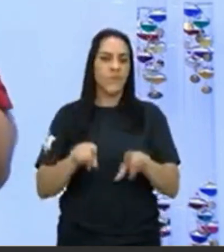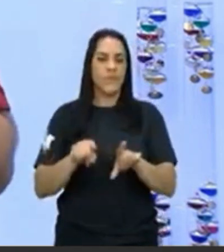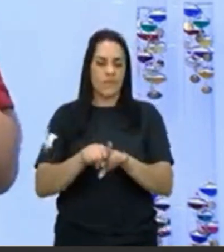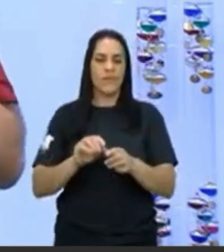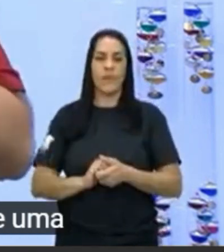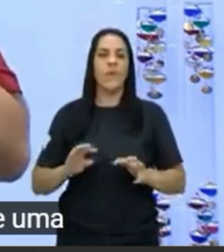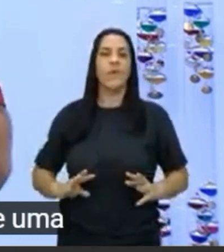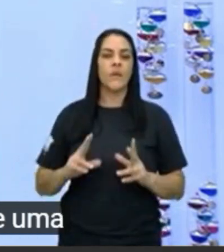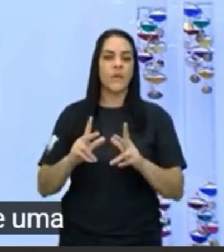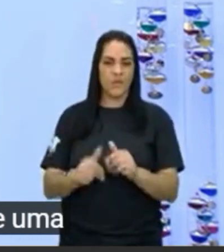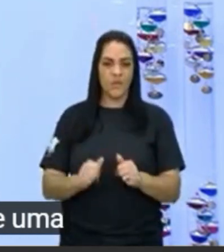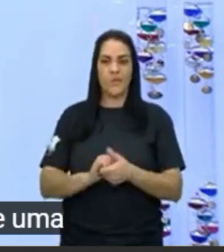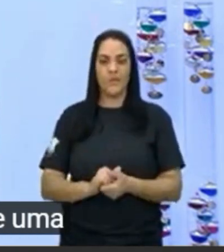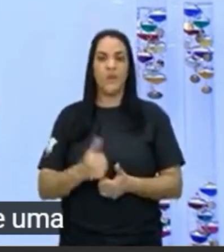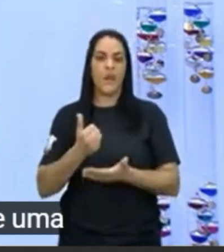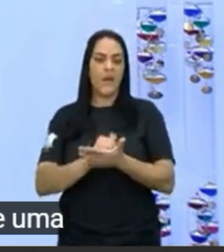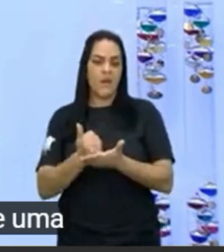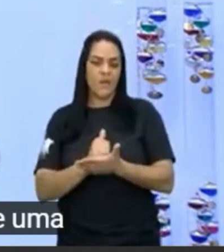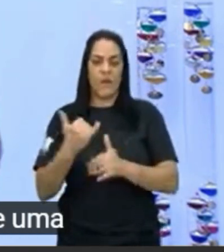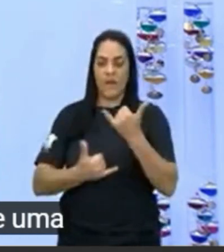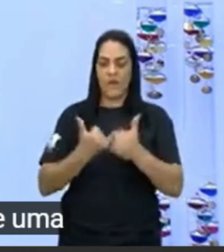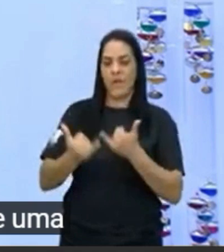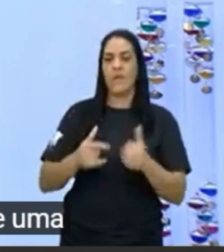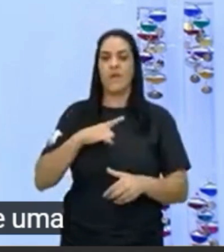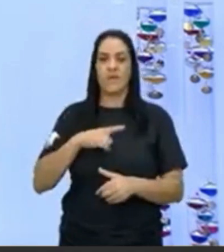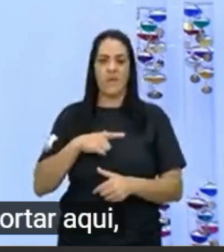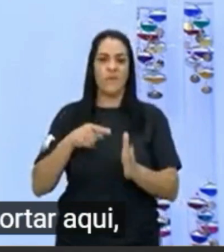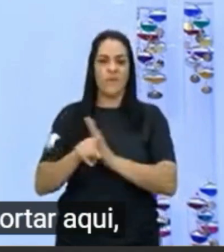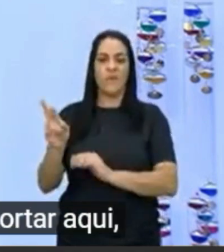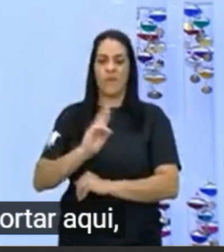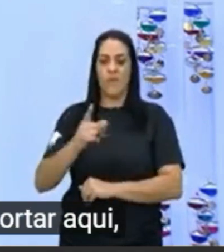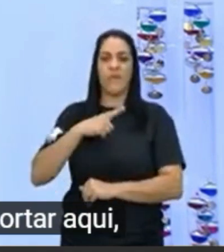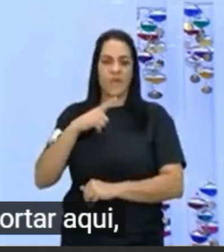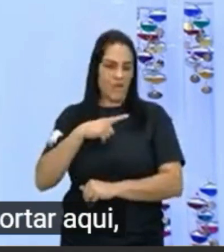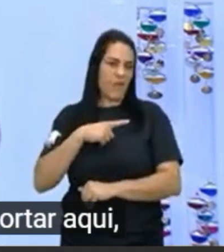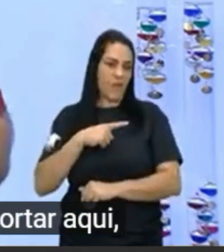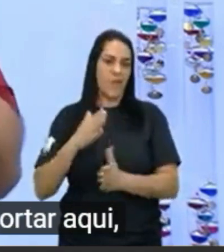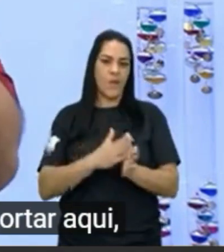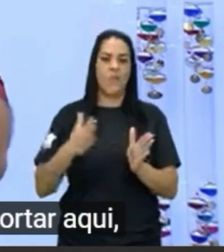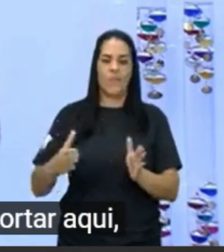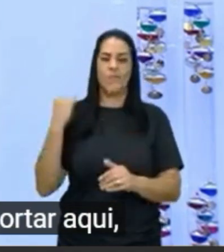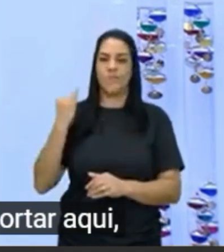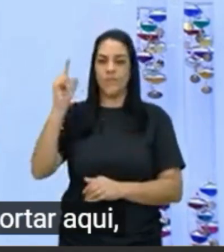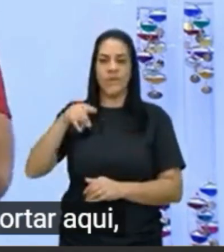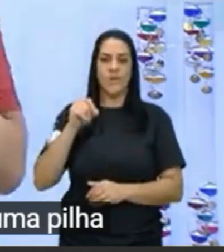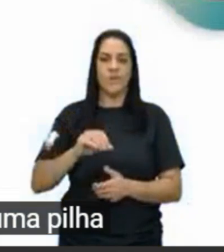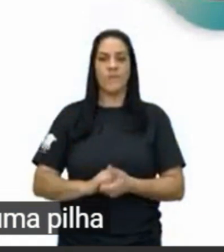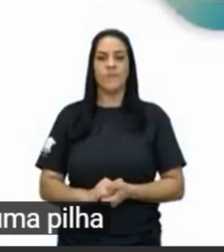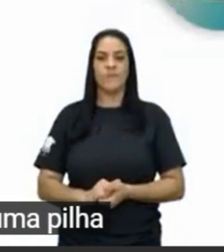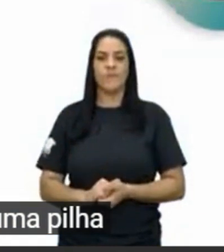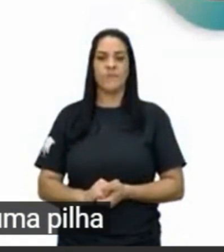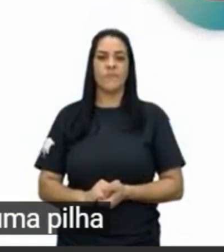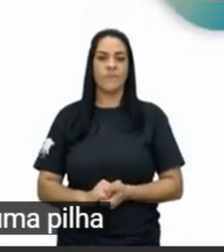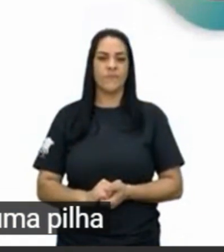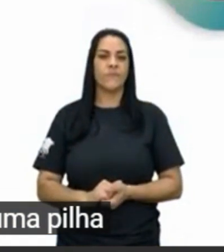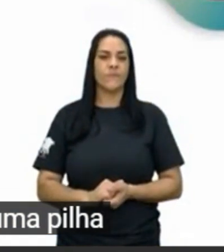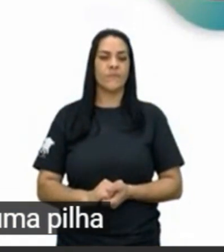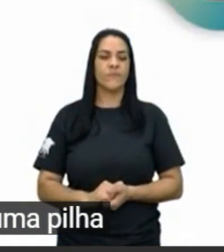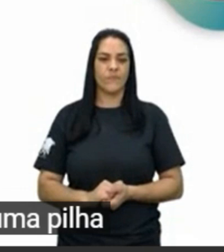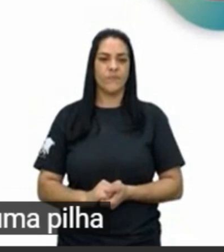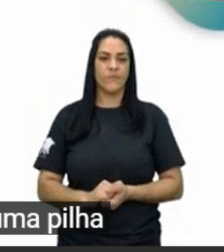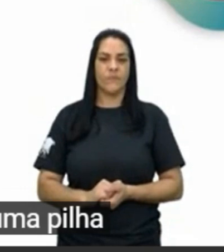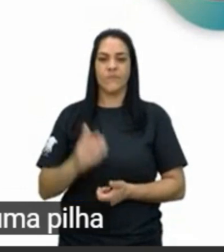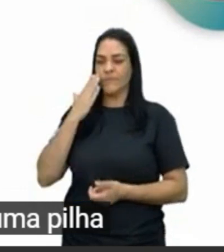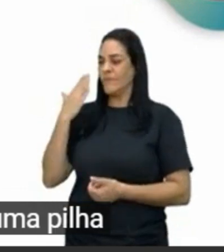Mas fora toda essa parte de gamificação, toda essa parte de quiz, existe uma parte bem importante também na plaquinha Shield. Pode cortar aqui, produção, para os slides, que é o